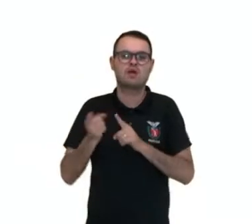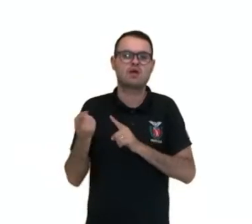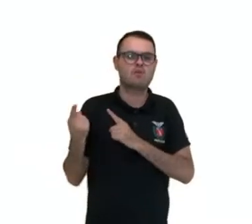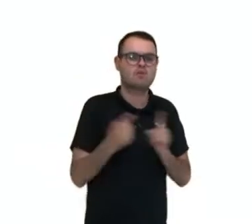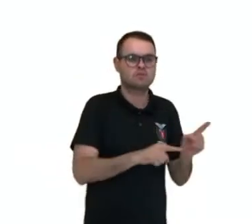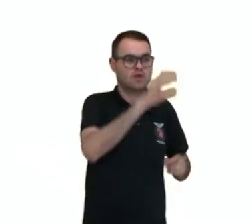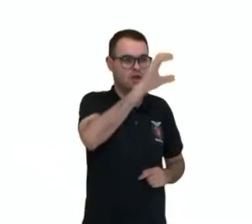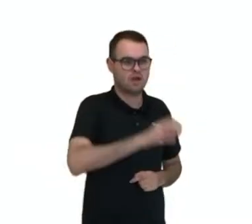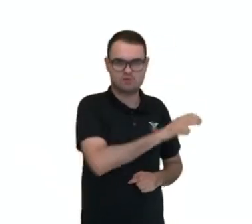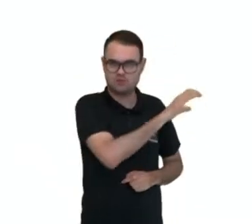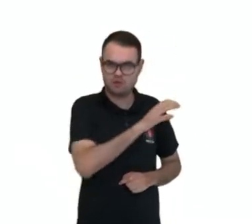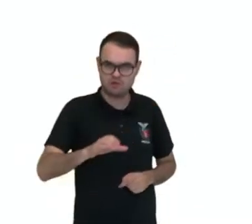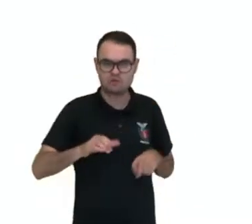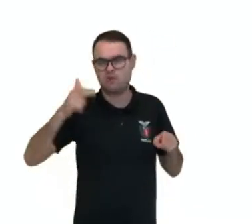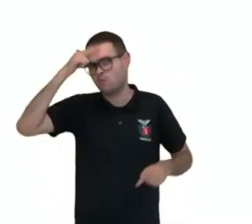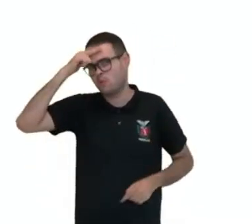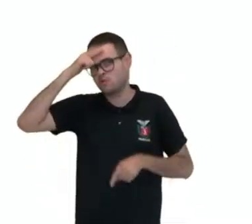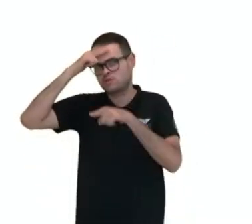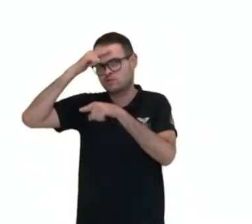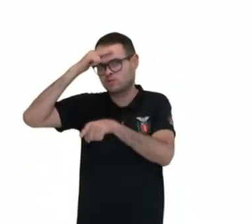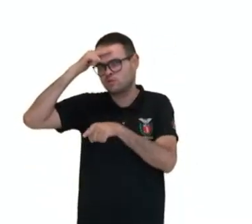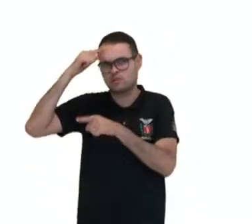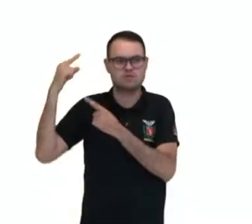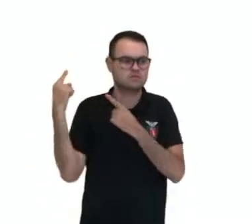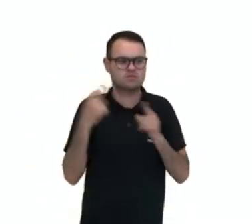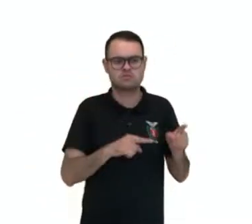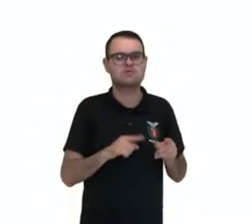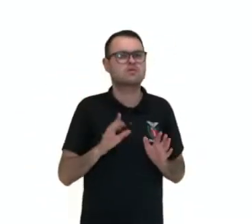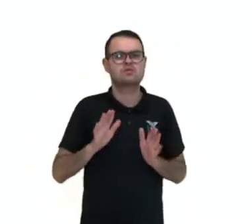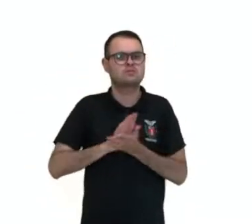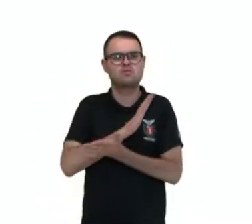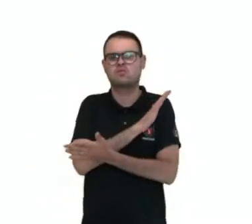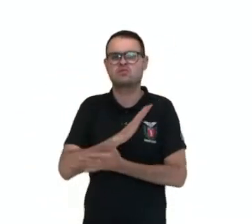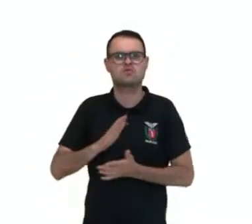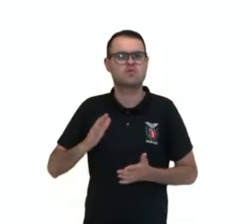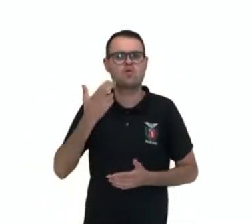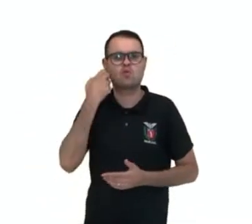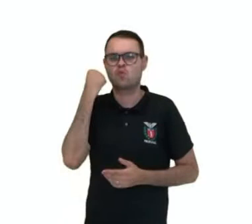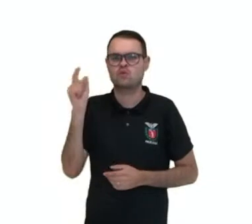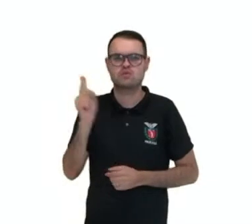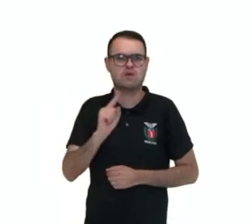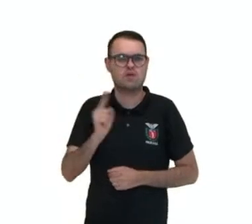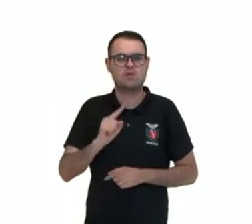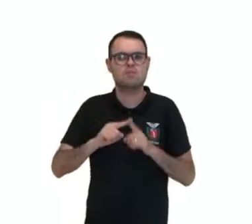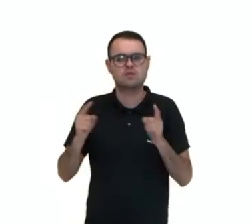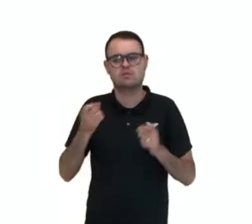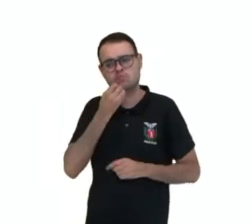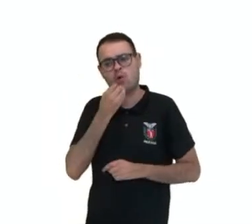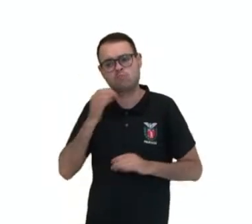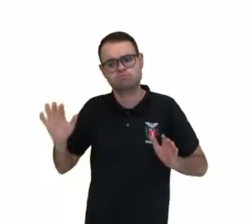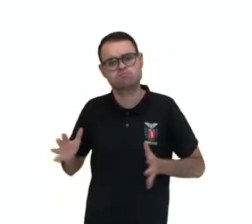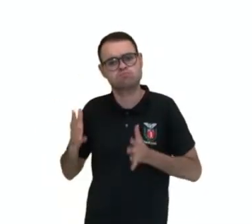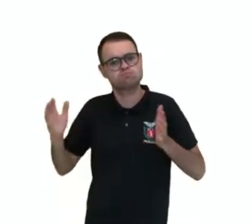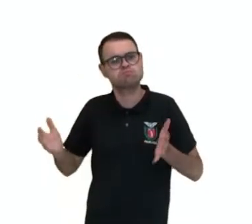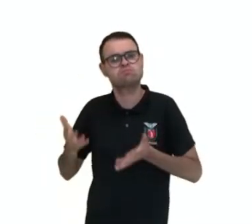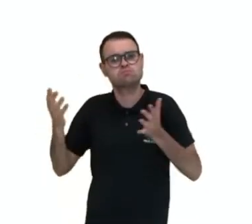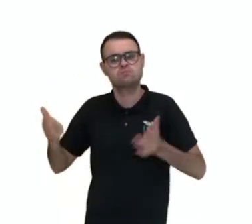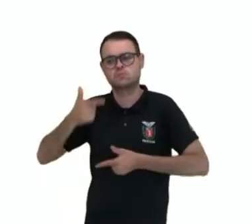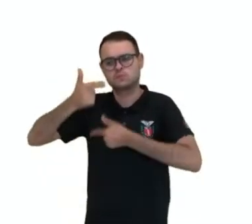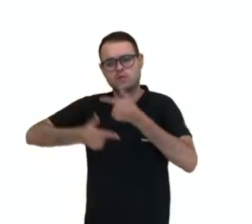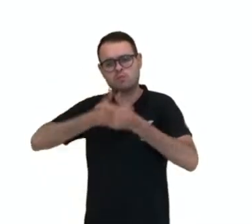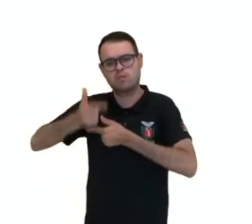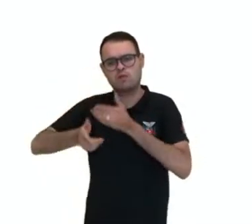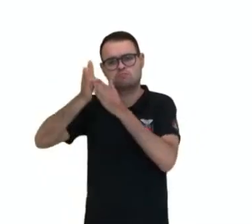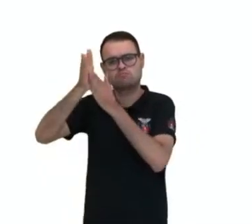Igreja Católica, ela não condenava o lucro e estimulava justamente uma grande disciplina do trabalho e